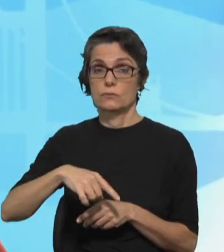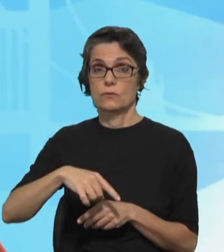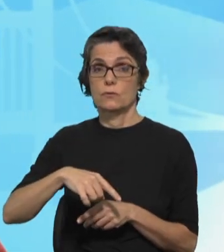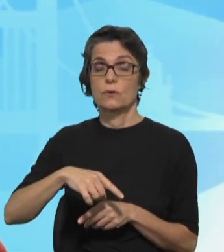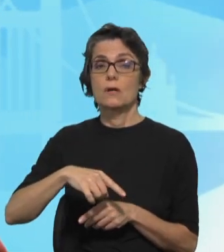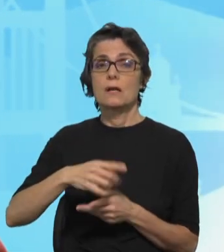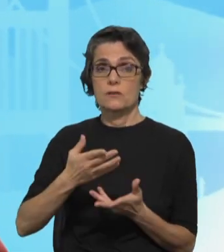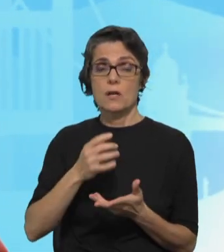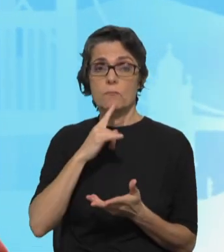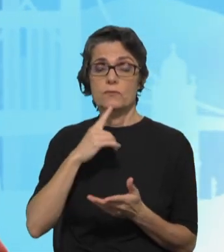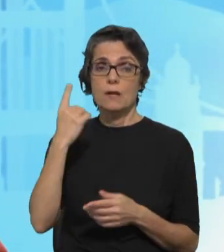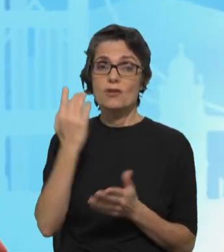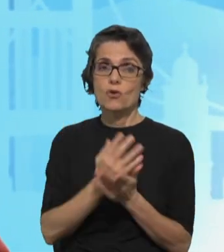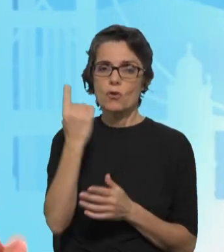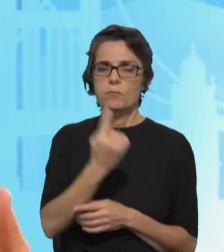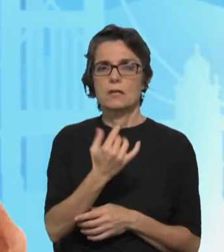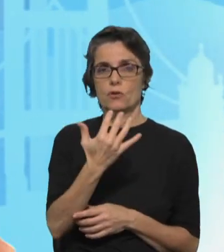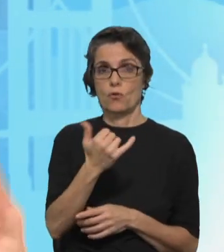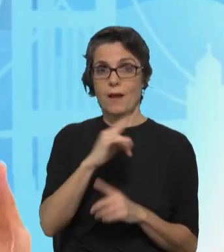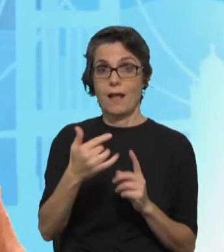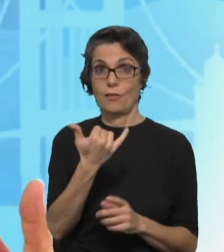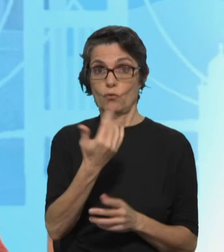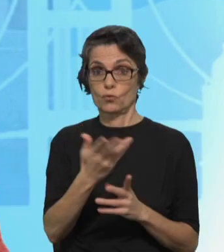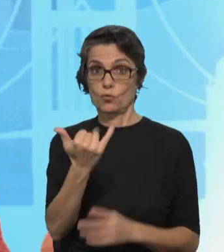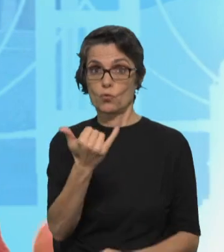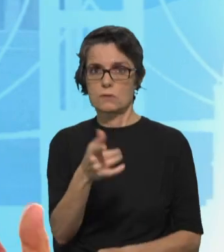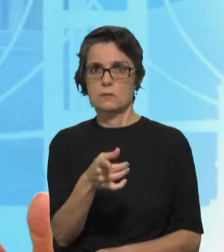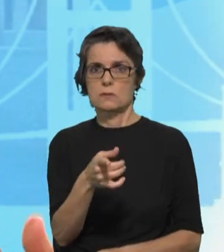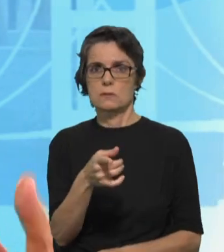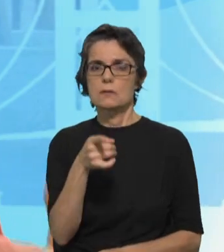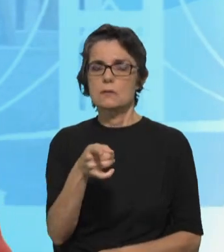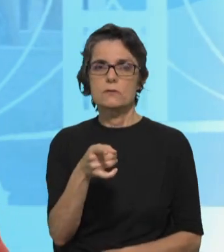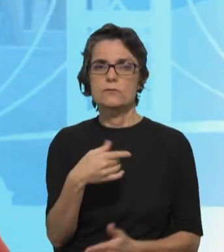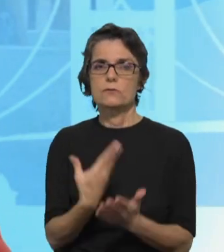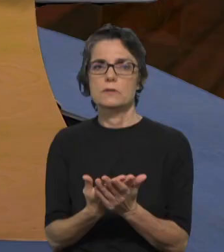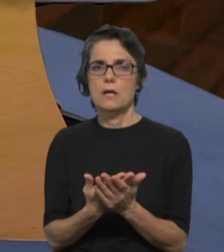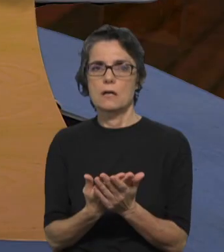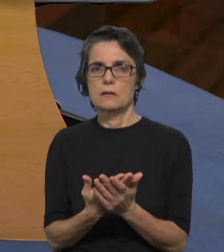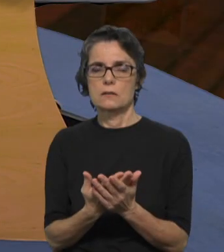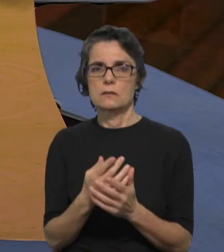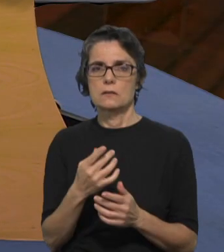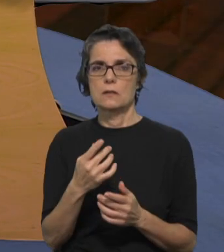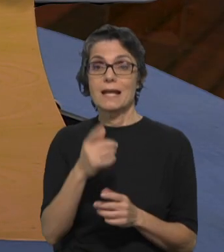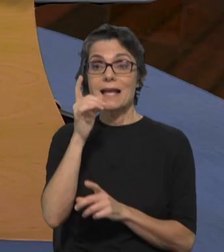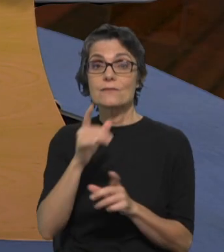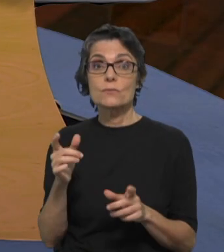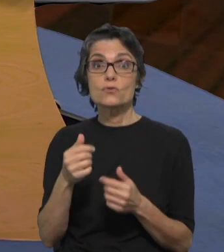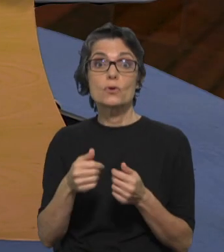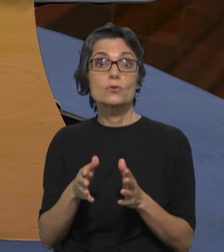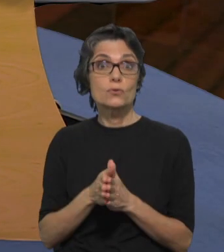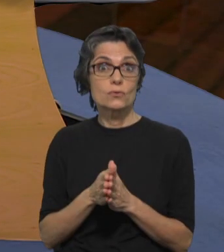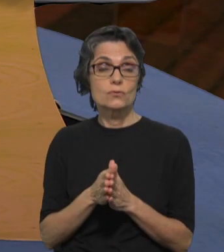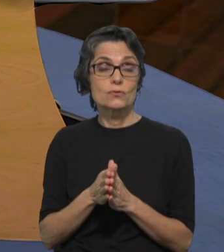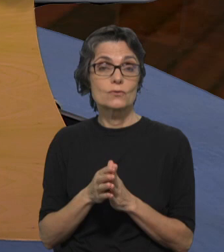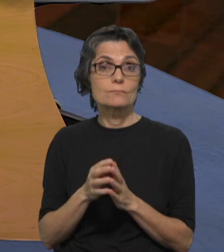12 anos de escolaridade obrigatória faz com que toda a gente, em princípio, está na